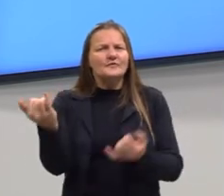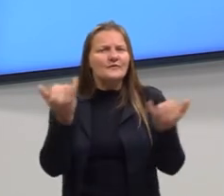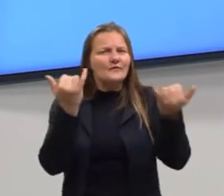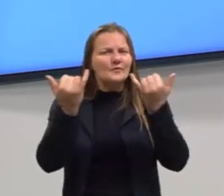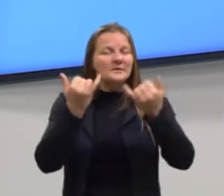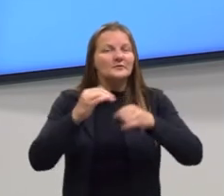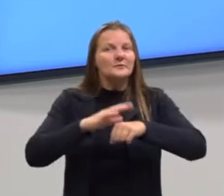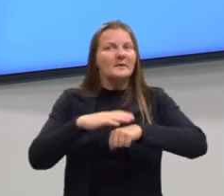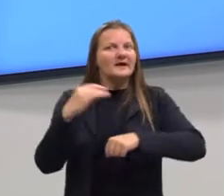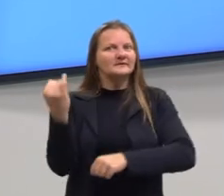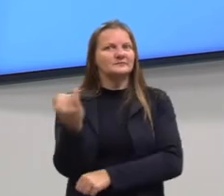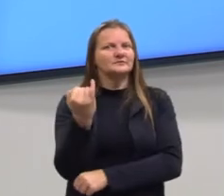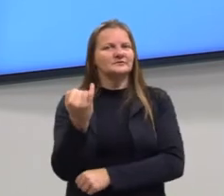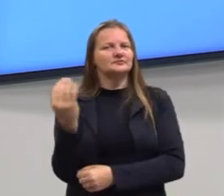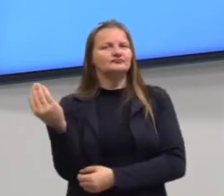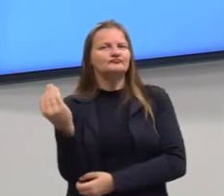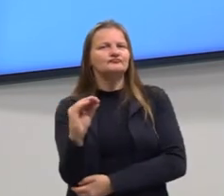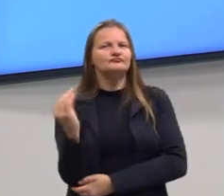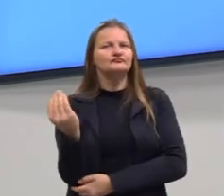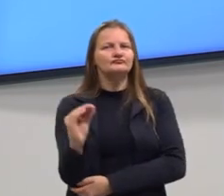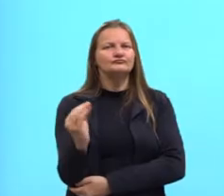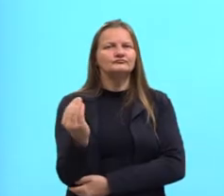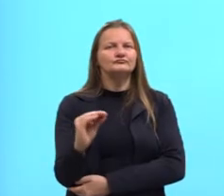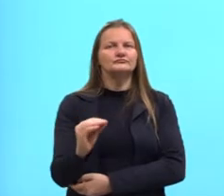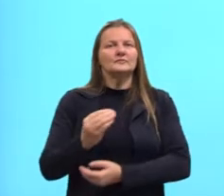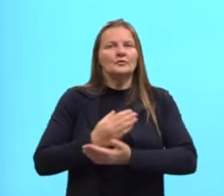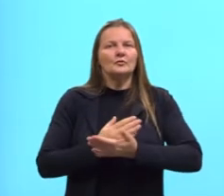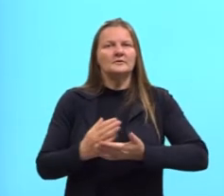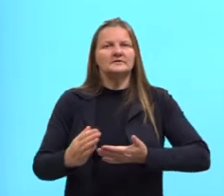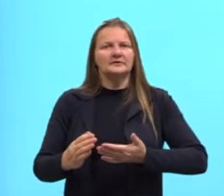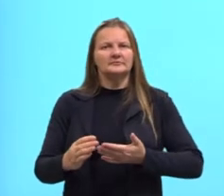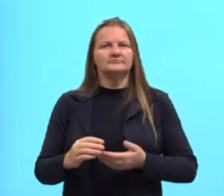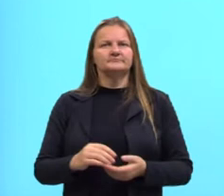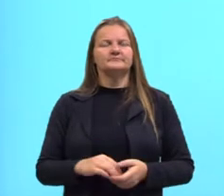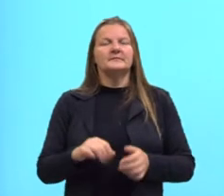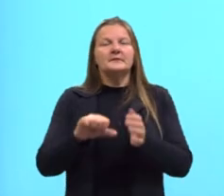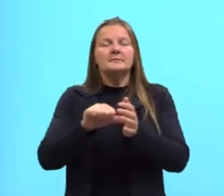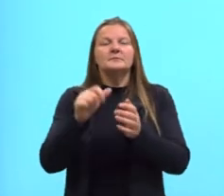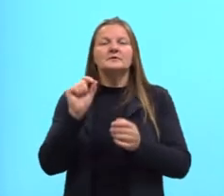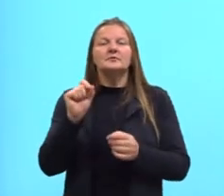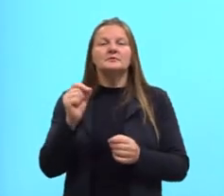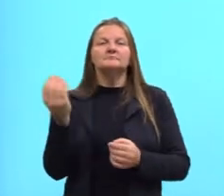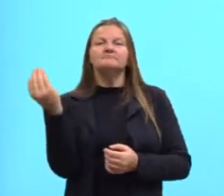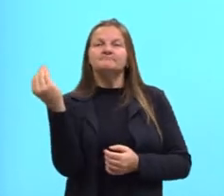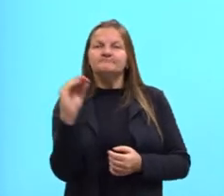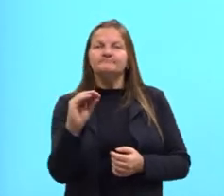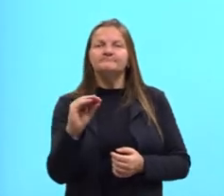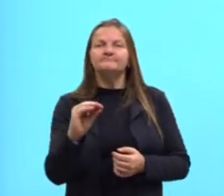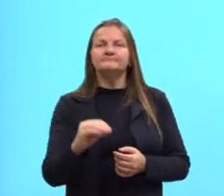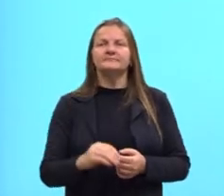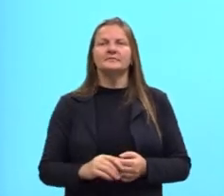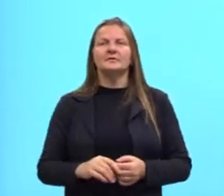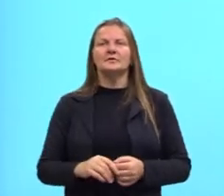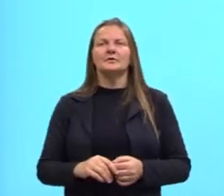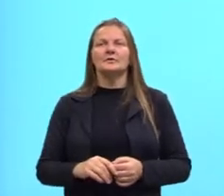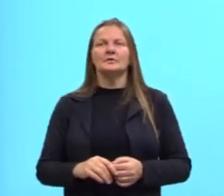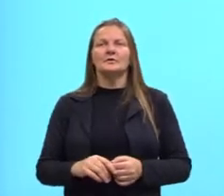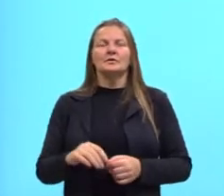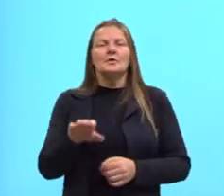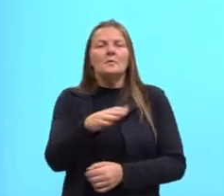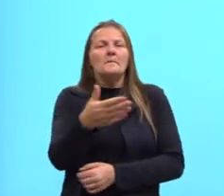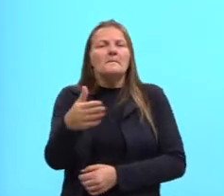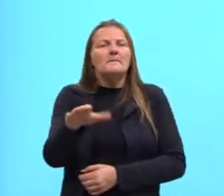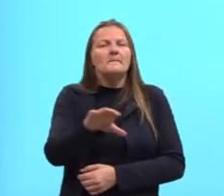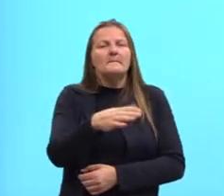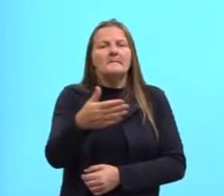as informações mais necessárias para gente dar início tá primeira coisa que eu peguei aqui nós sabemos que o tempo ali